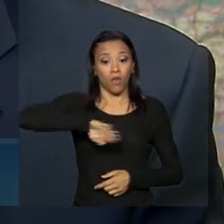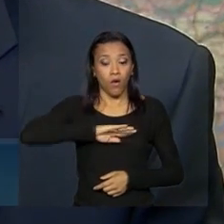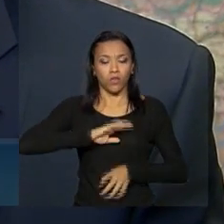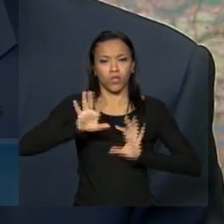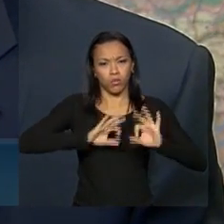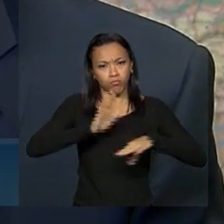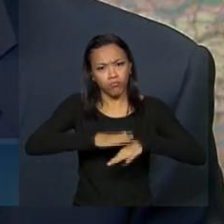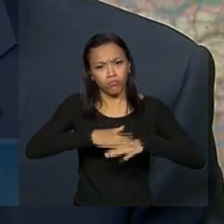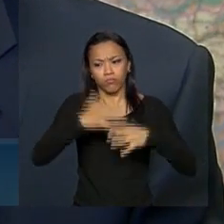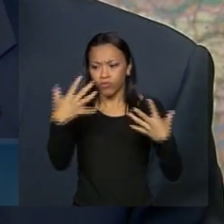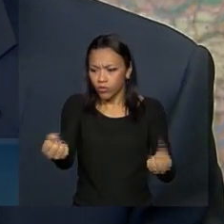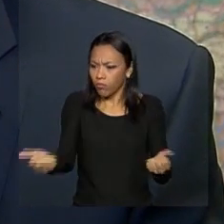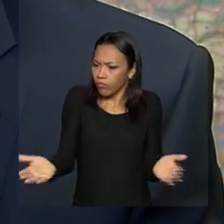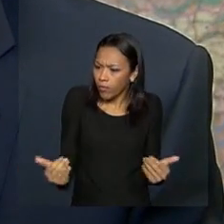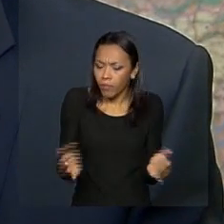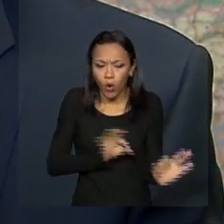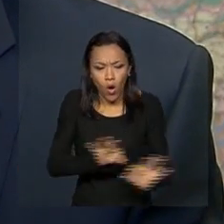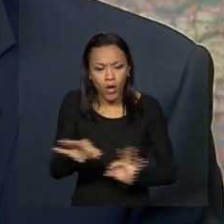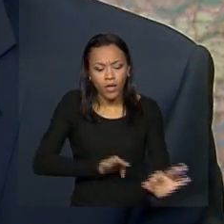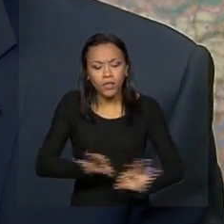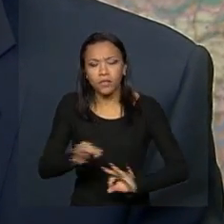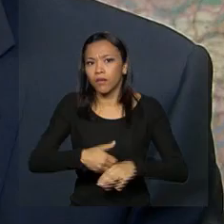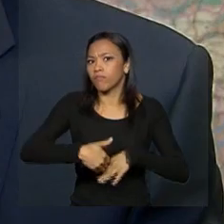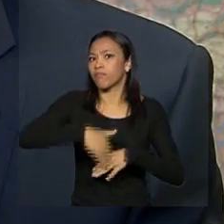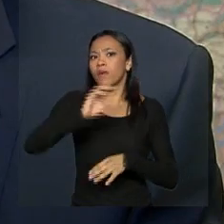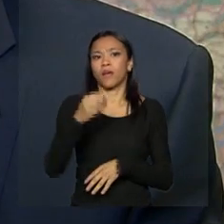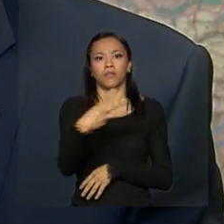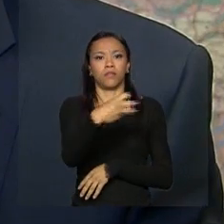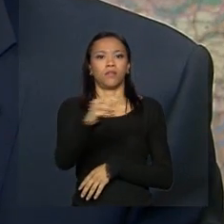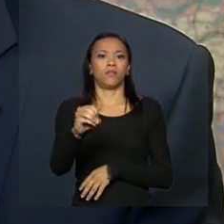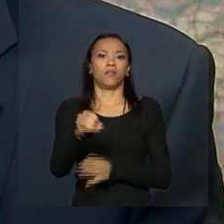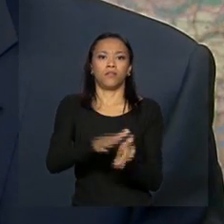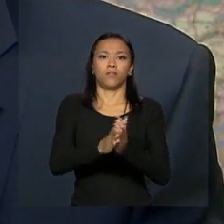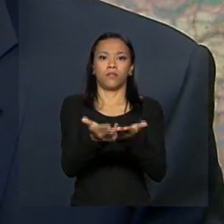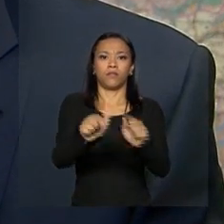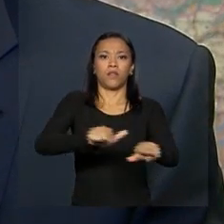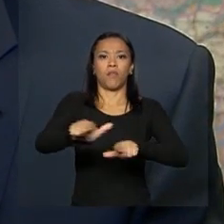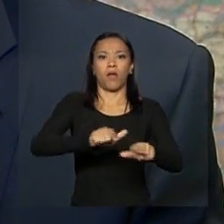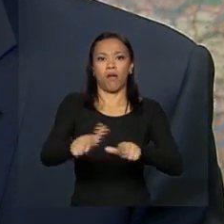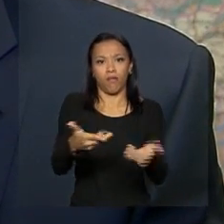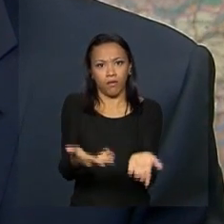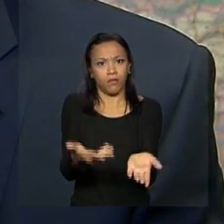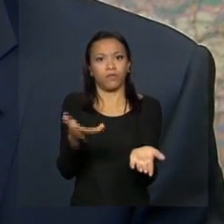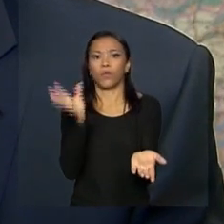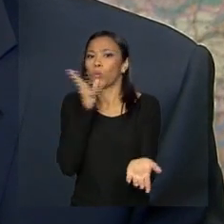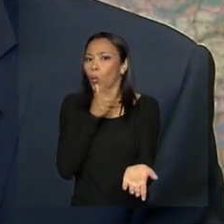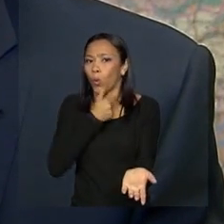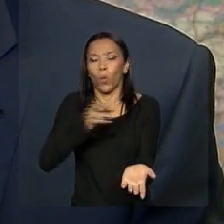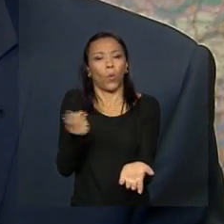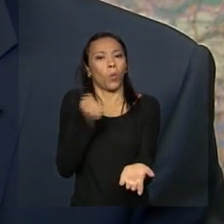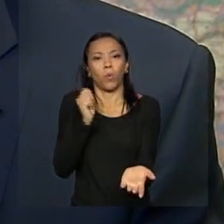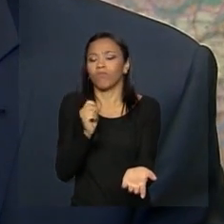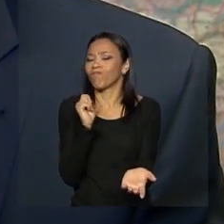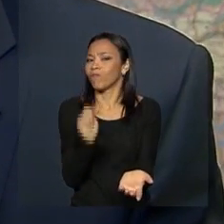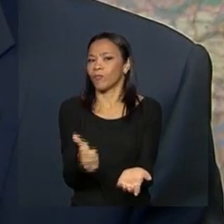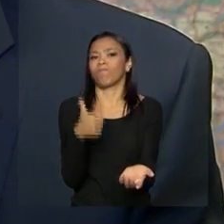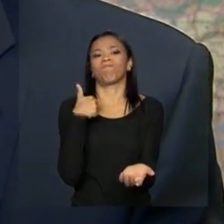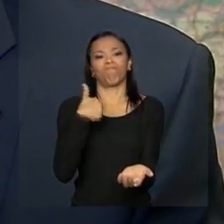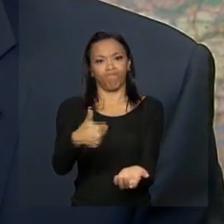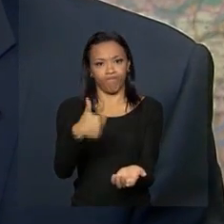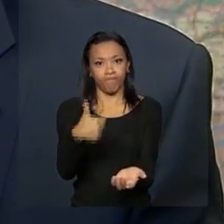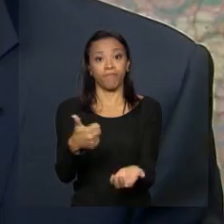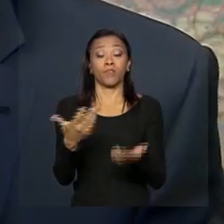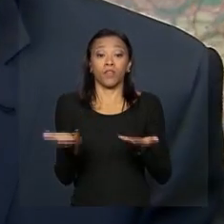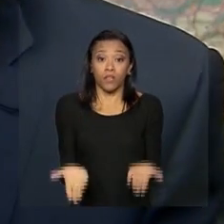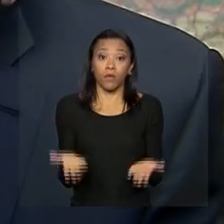e fizemos mais de 300 carteiras diretamente, quer dizer, sem nenhuma demora, sem nenhuma burocracia.